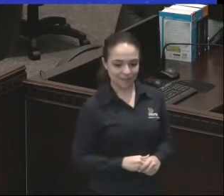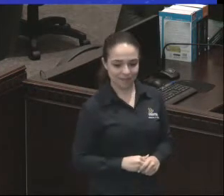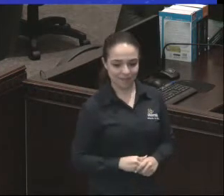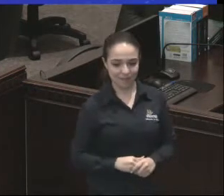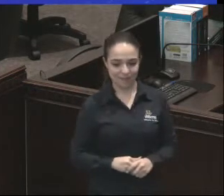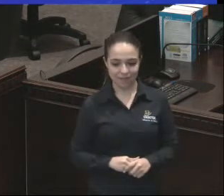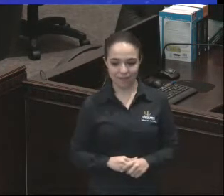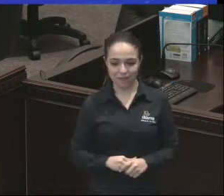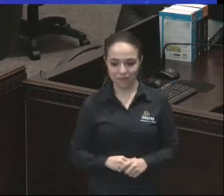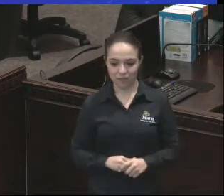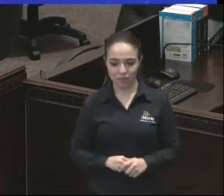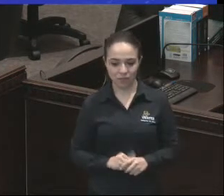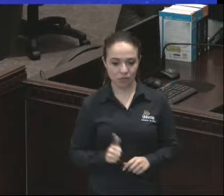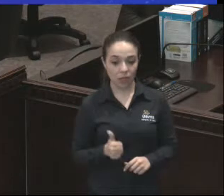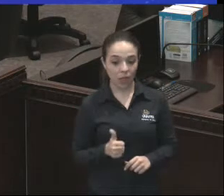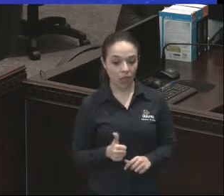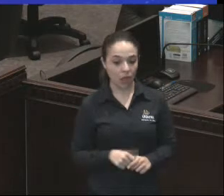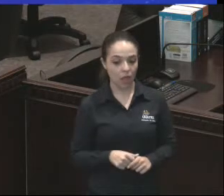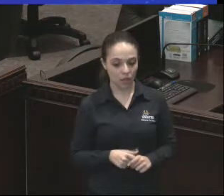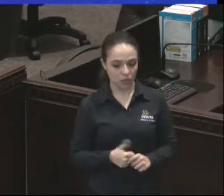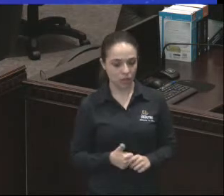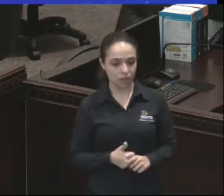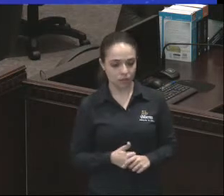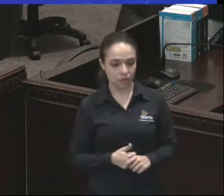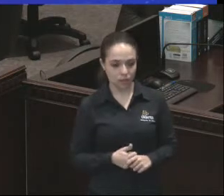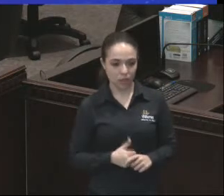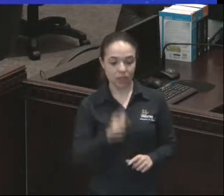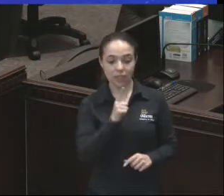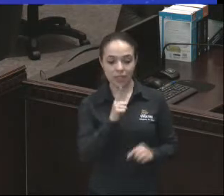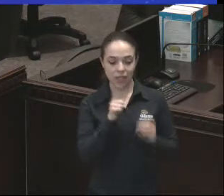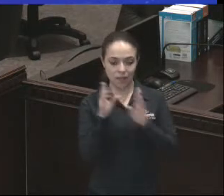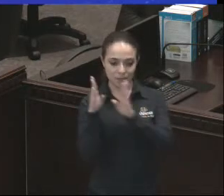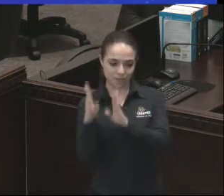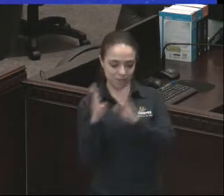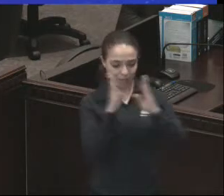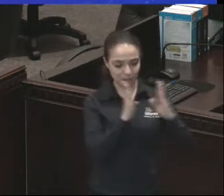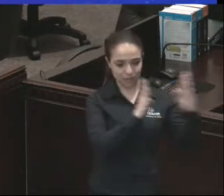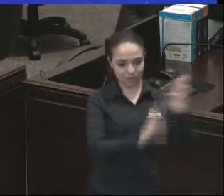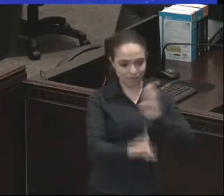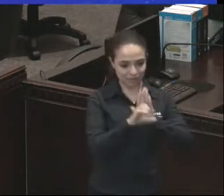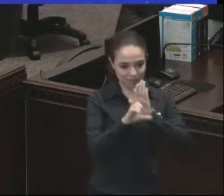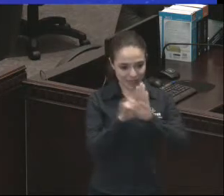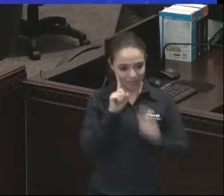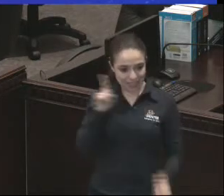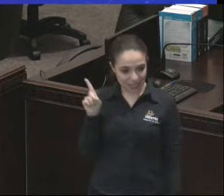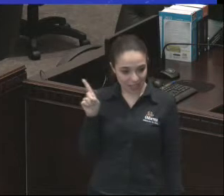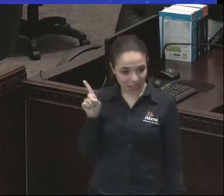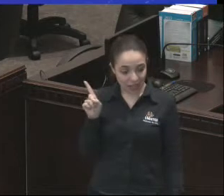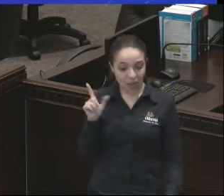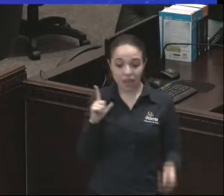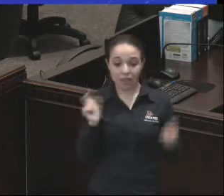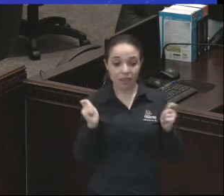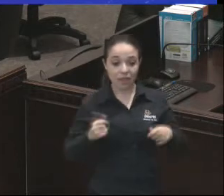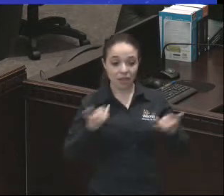algumas, eu estou terminando, só algumas lacunas que a gente vê na legislação, né? Os dados disponíveis